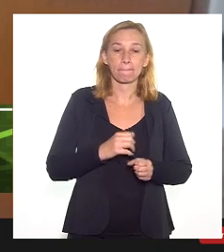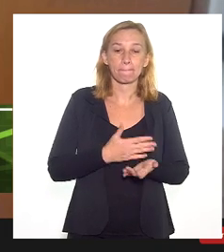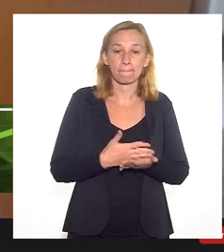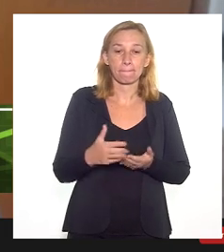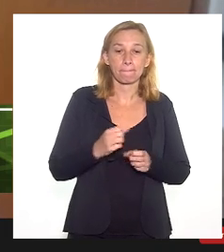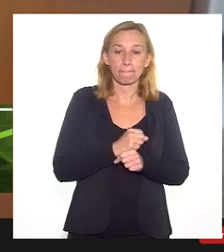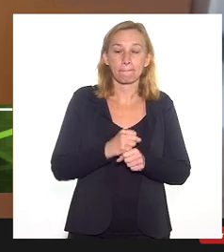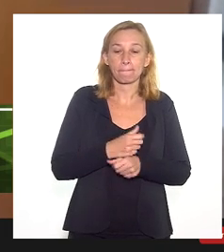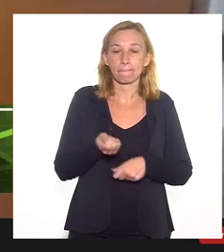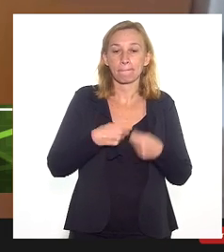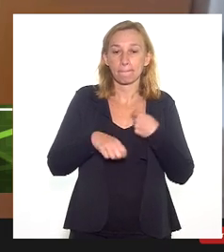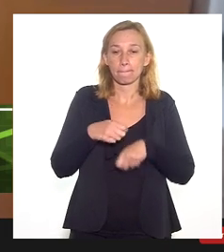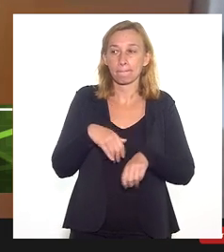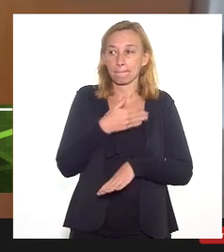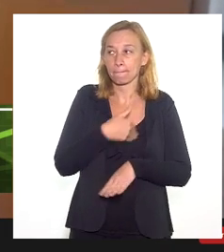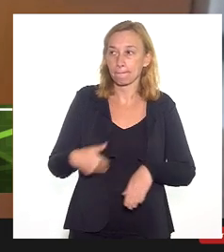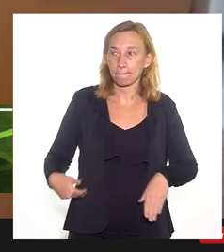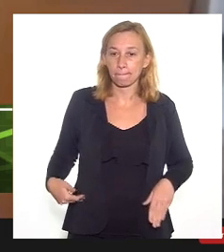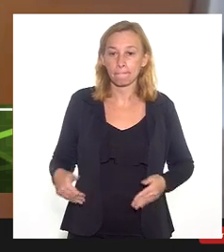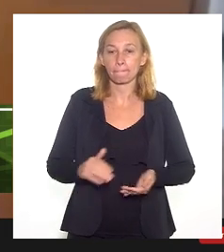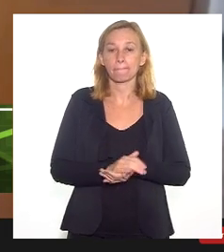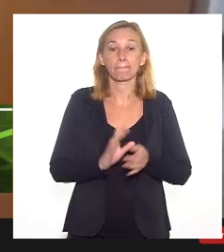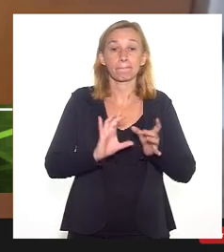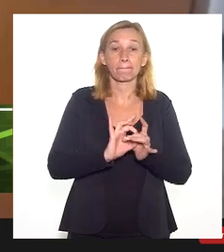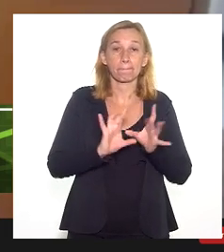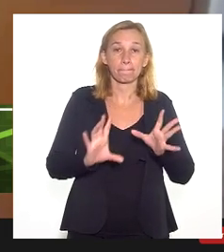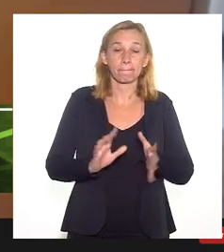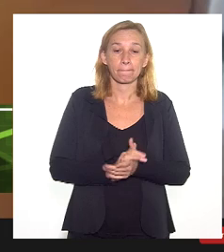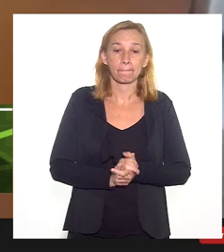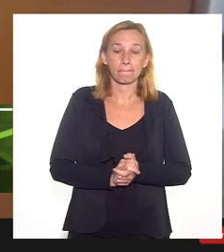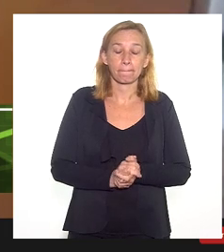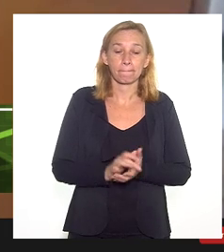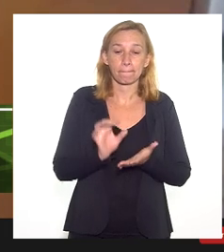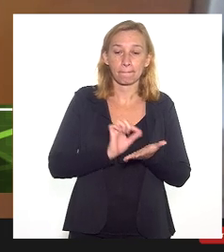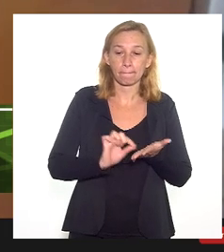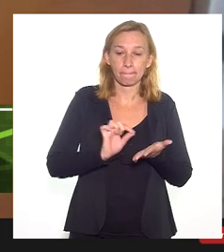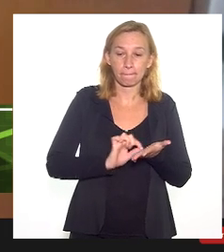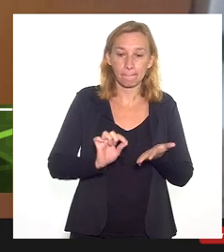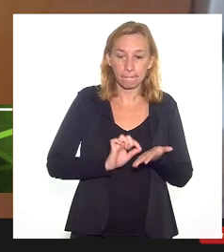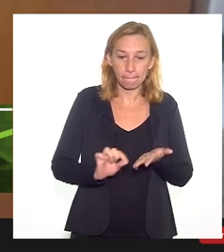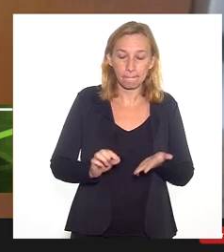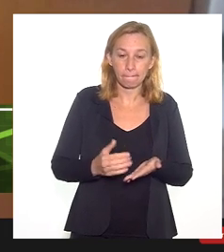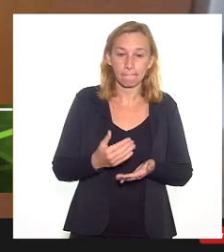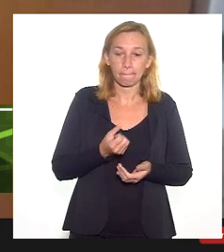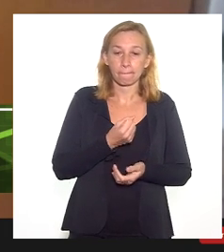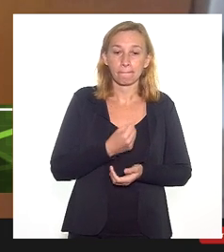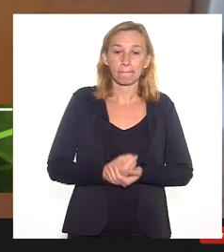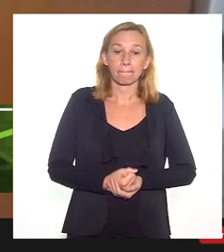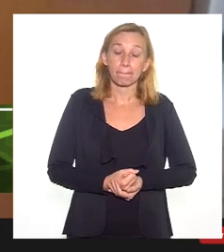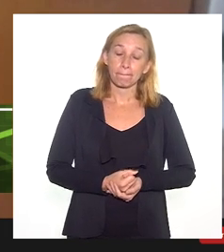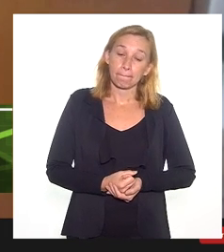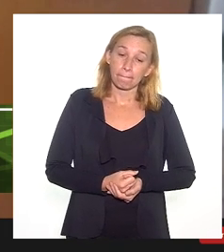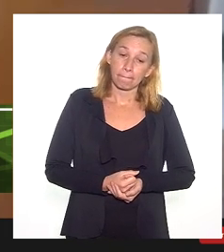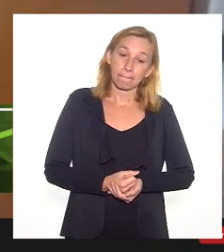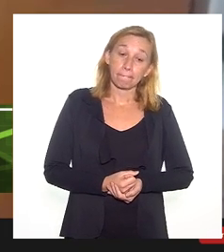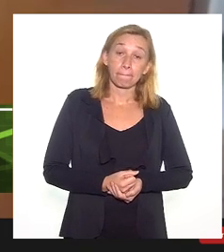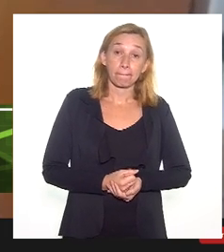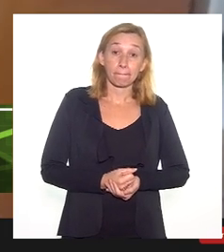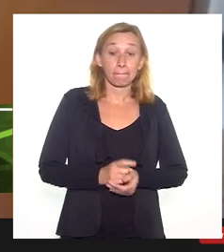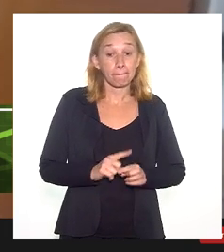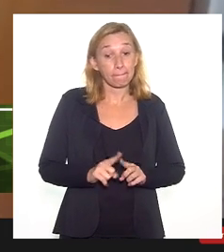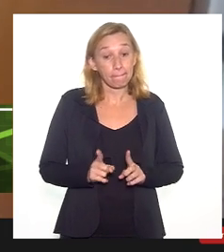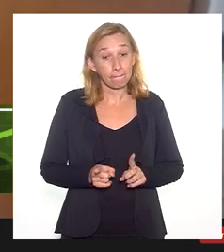ano, negociado com o governo a liberação dessas rubricas. Tivemos uma liberação parcial, mas com